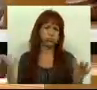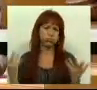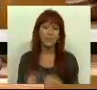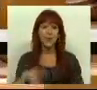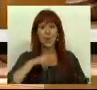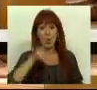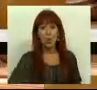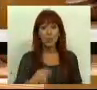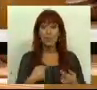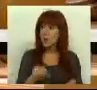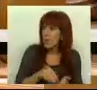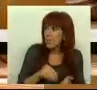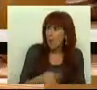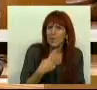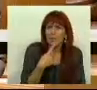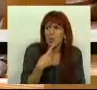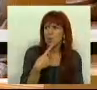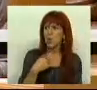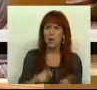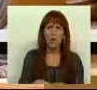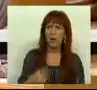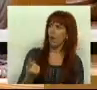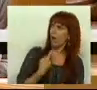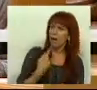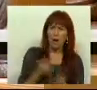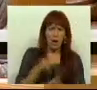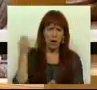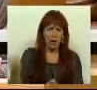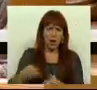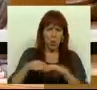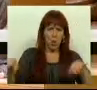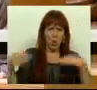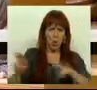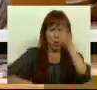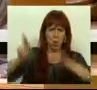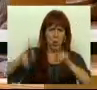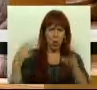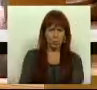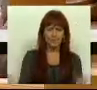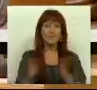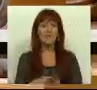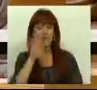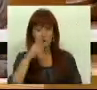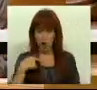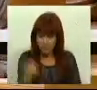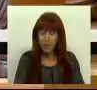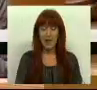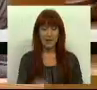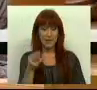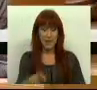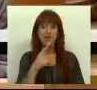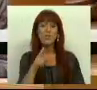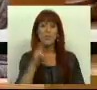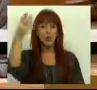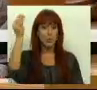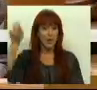O país é pobre demais para se sujeitar a estes níveis de especulação. Se nós pagássemos a taxa de